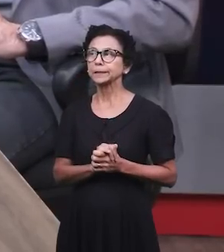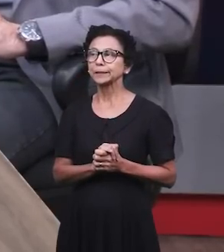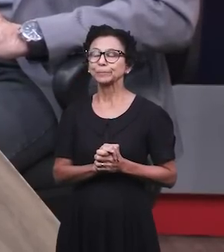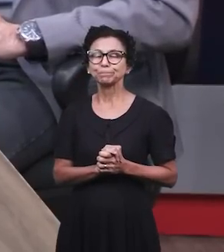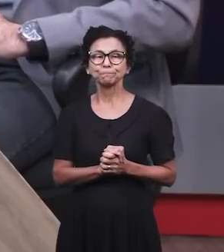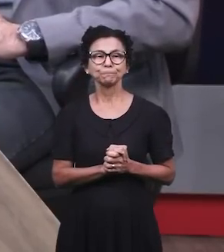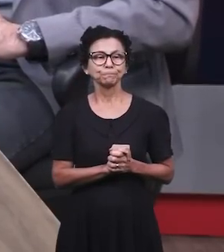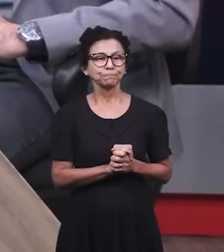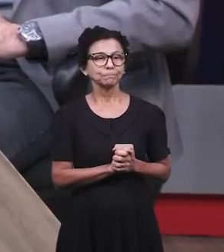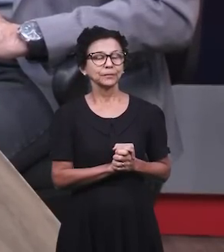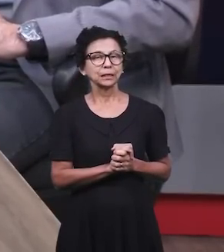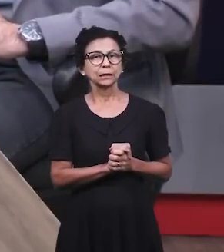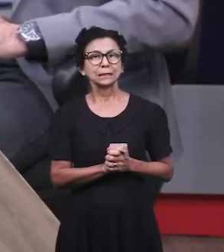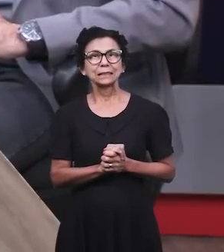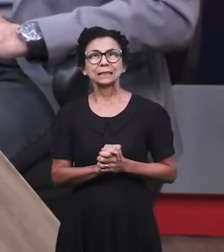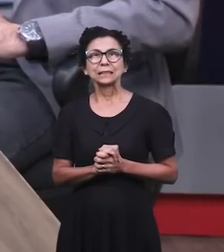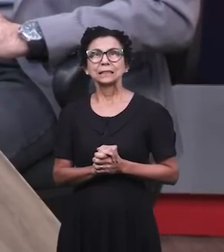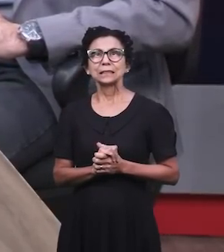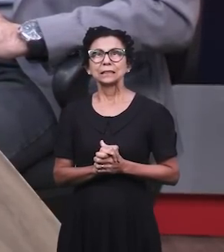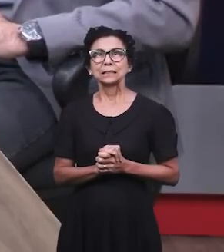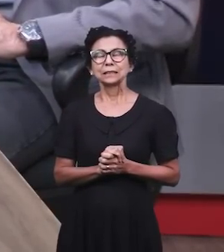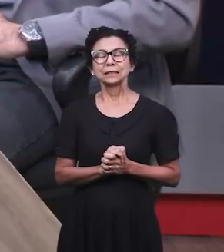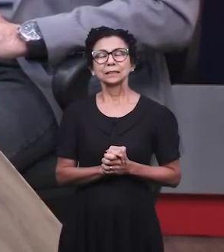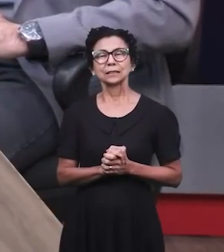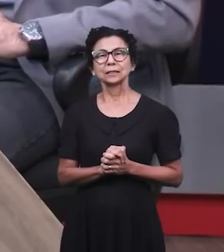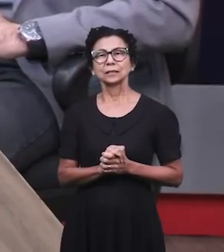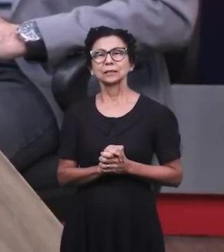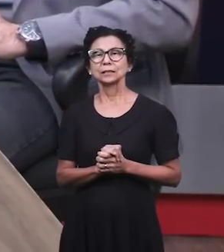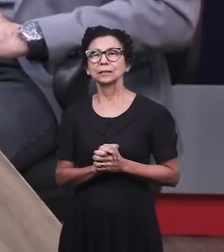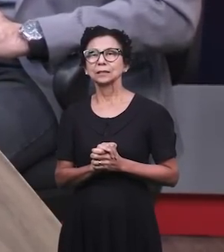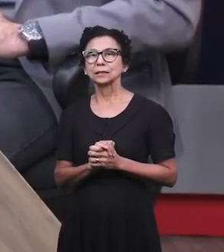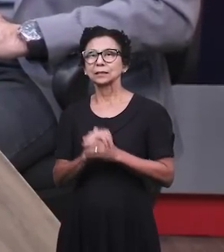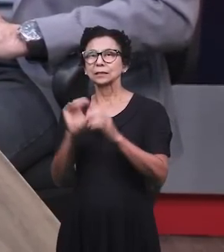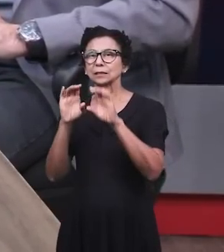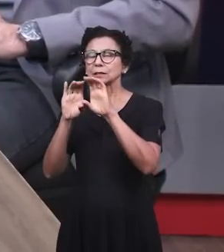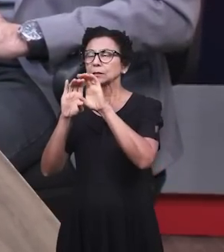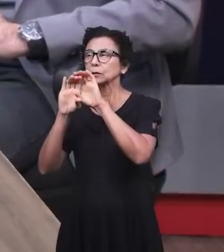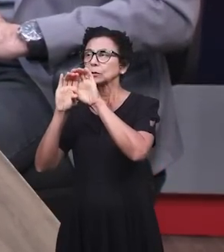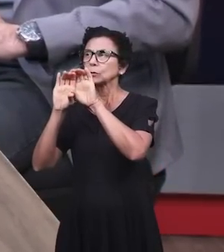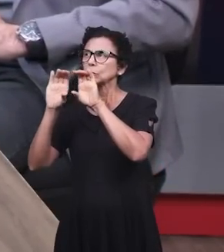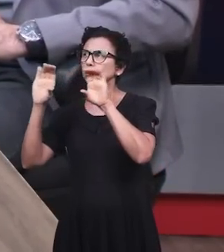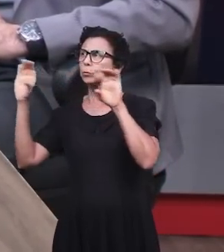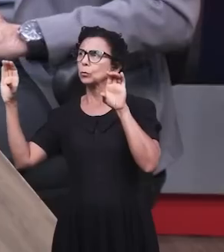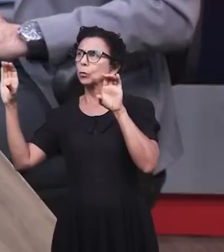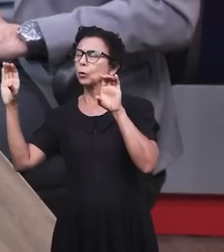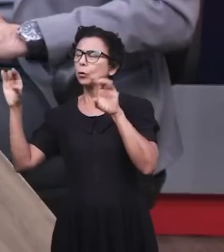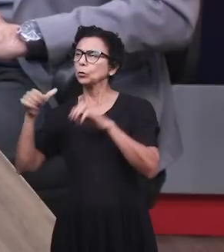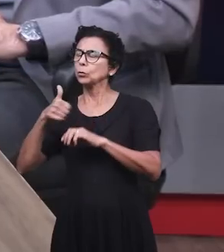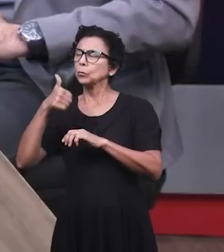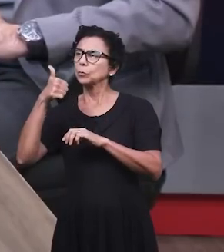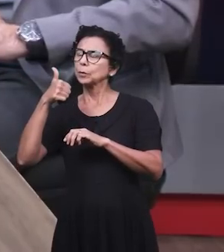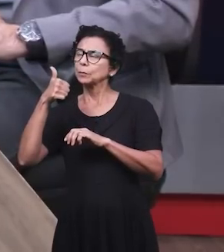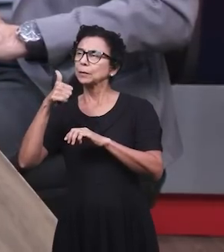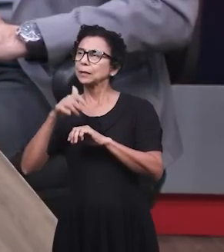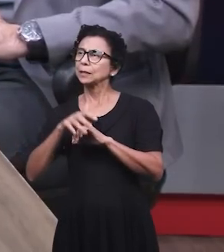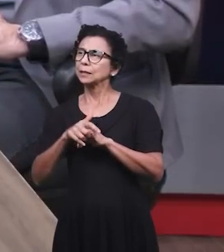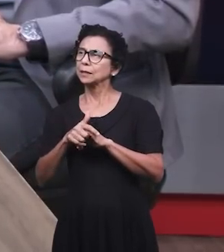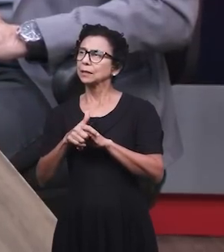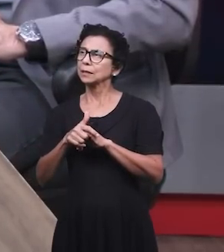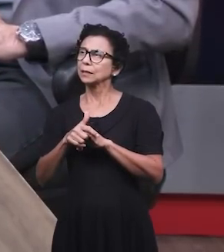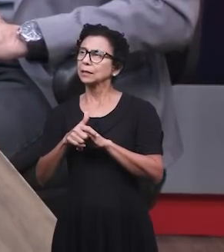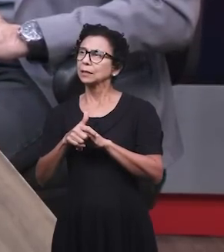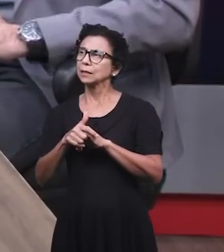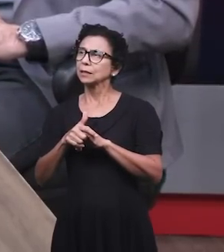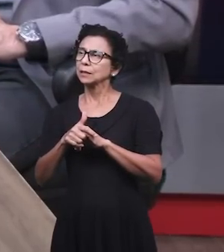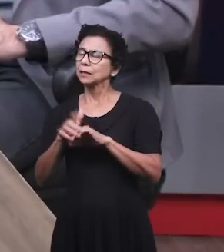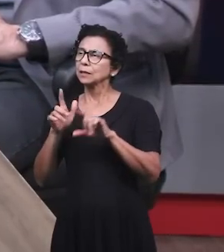do primeiro da primeira esfera e qual é a sequência